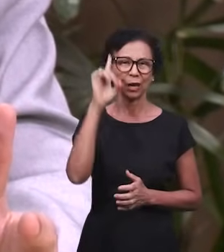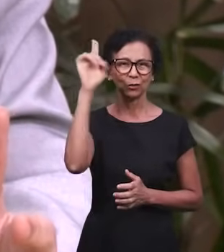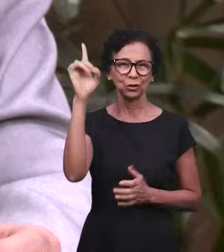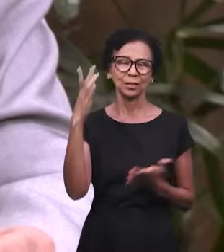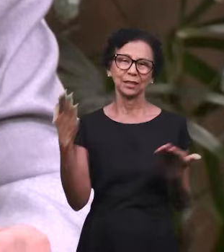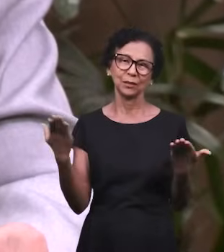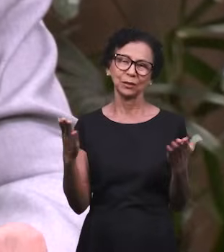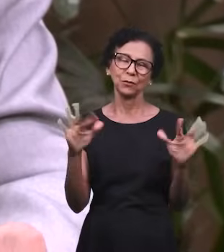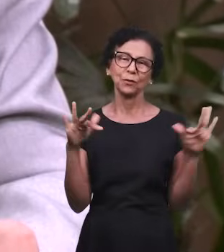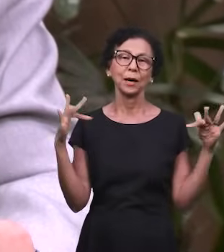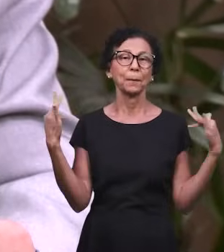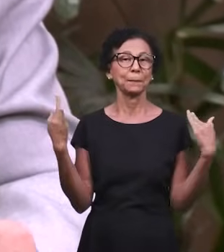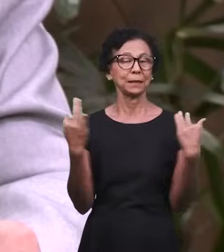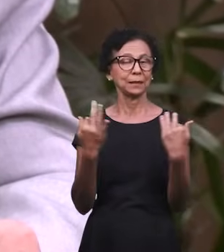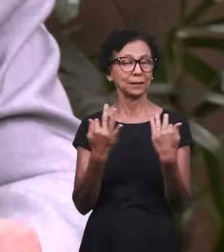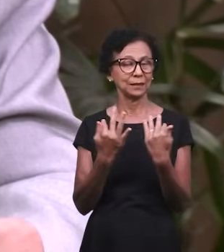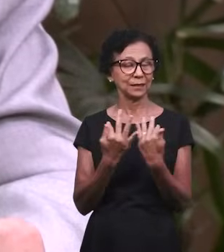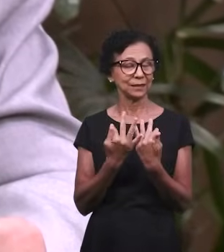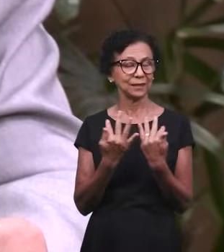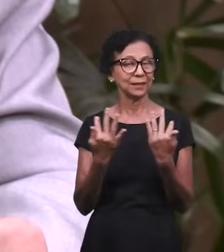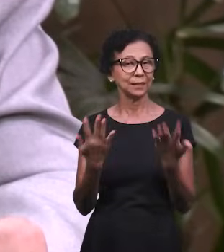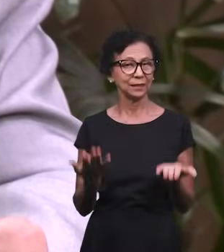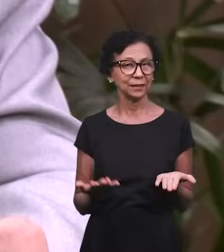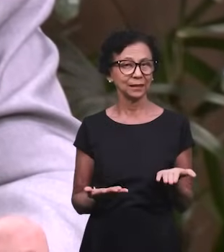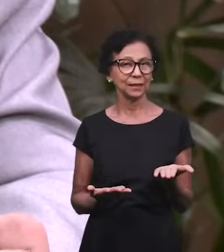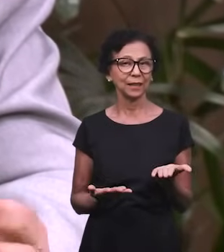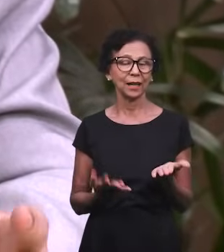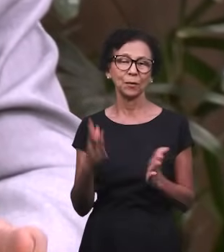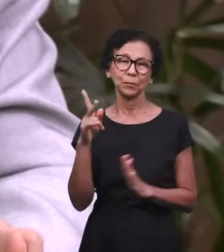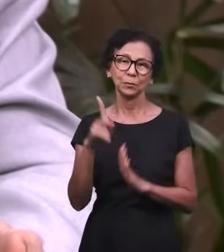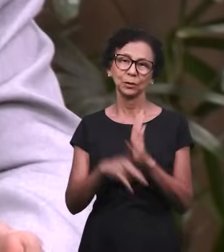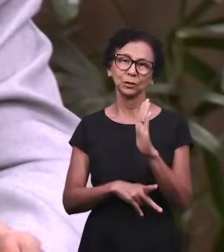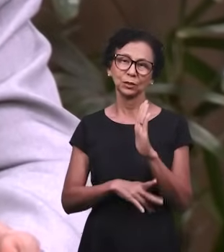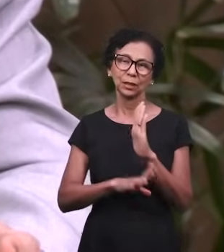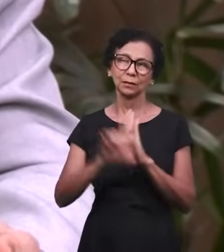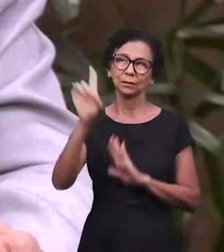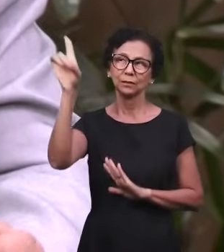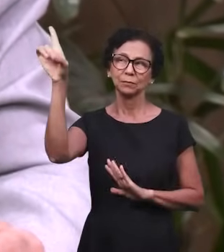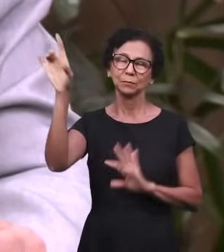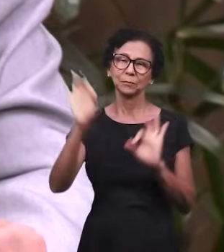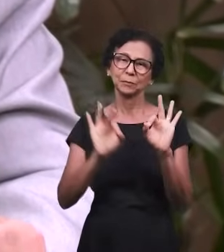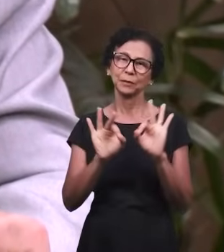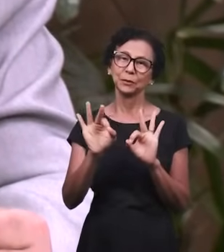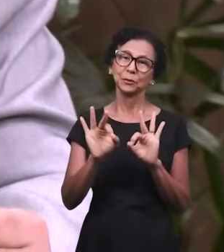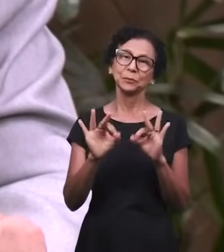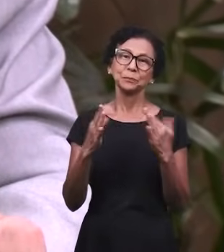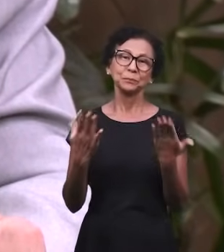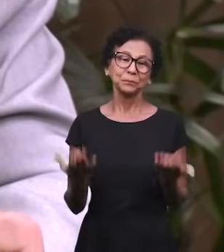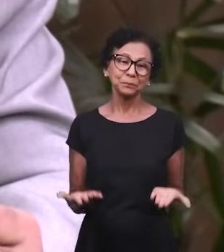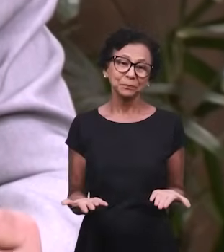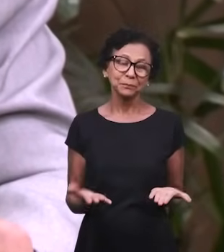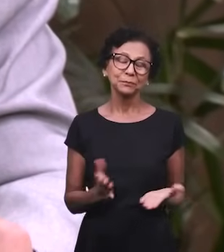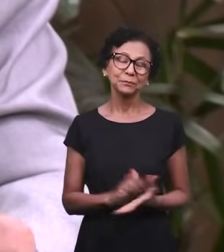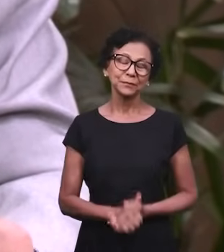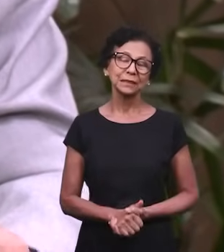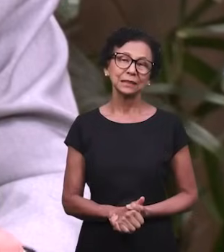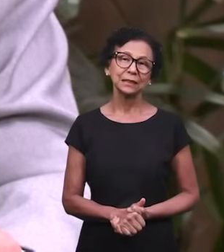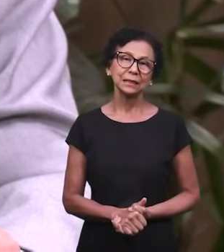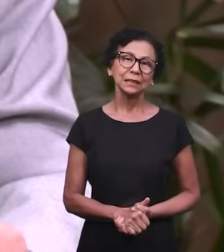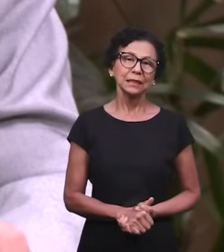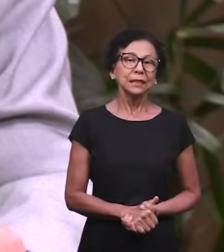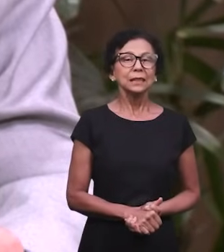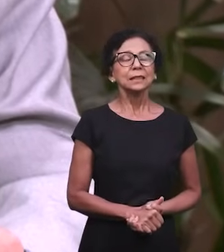começa agora é família um projeto de Deus essa é a nossa experiência e é a experiência de todos